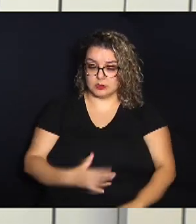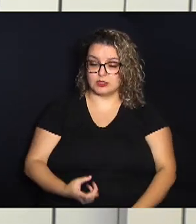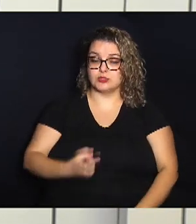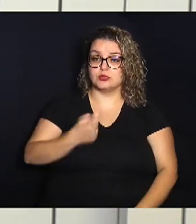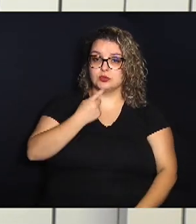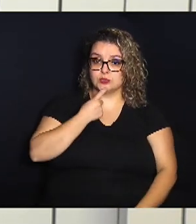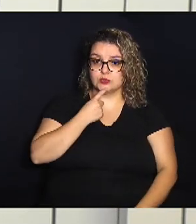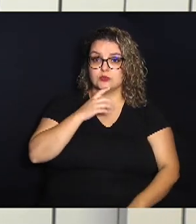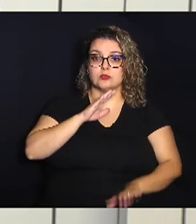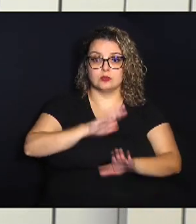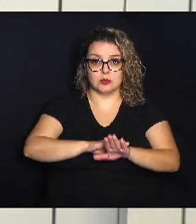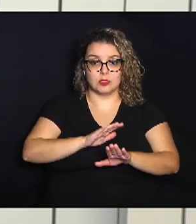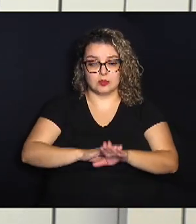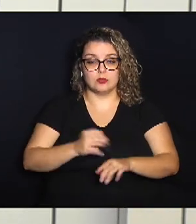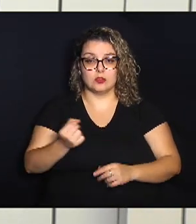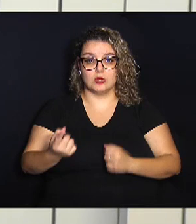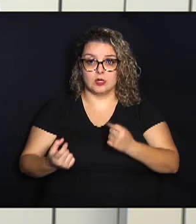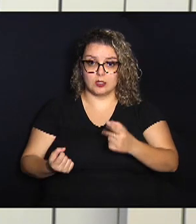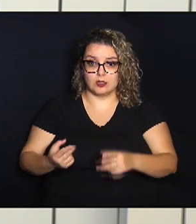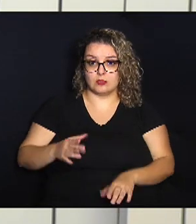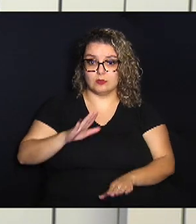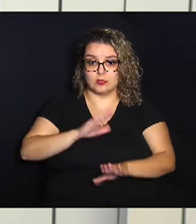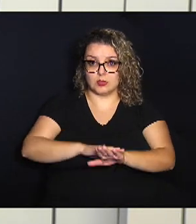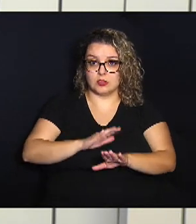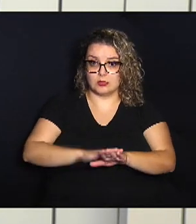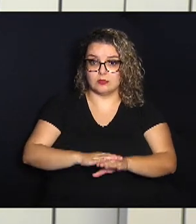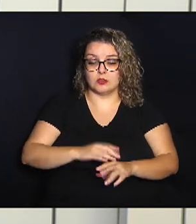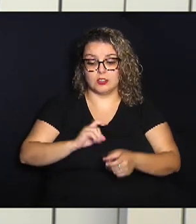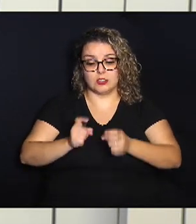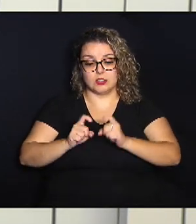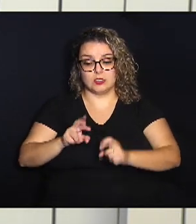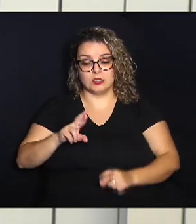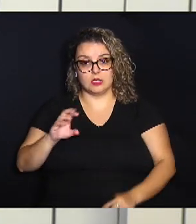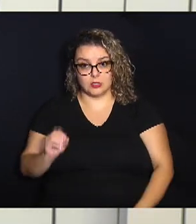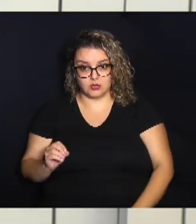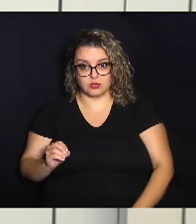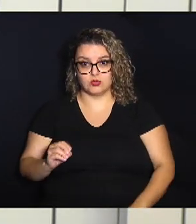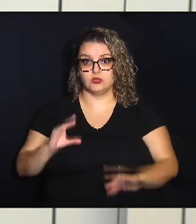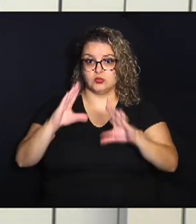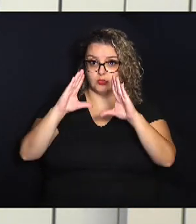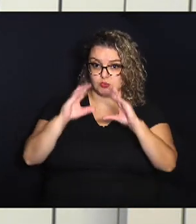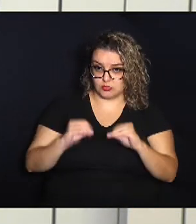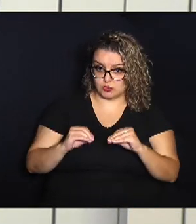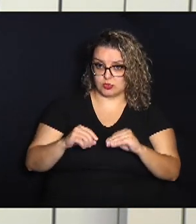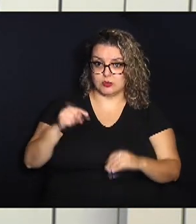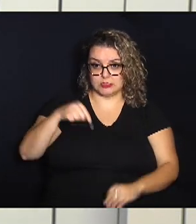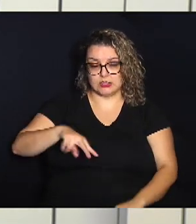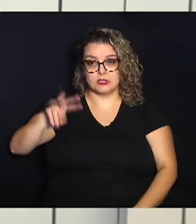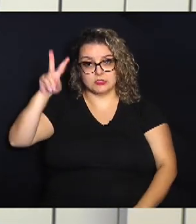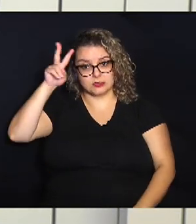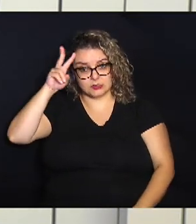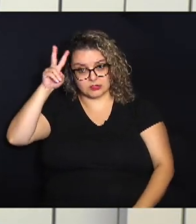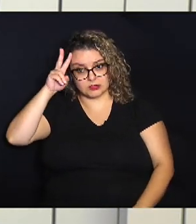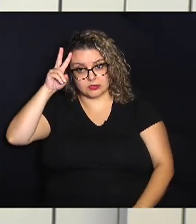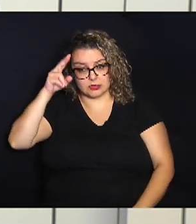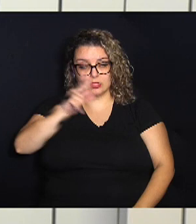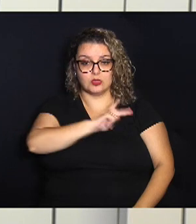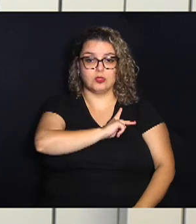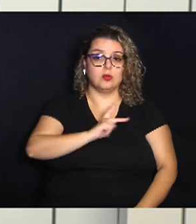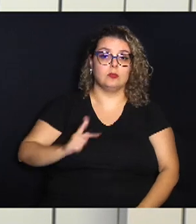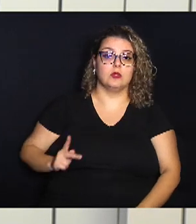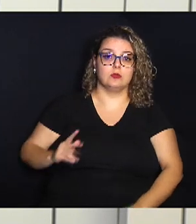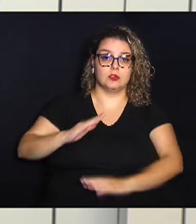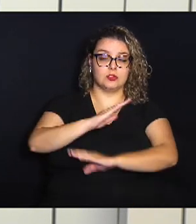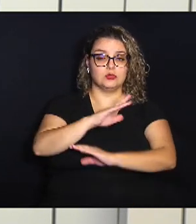Campinas tomou algumas medidas e durante a reunião ordinária na noite desta segunda-feira, o presidente da